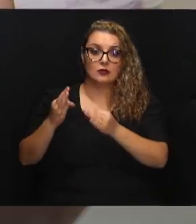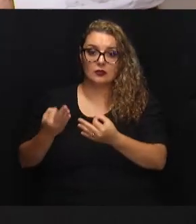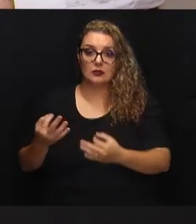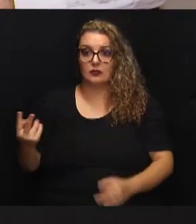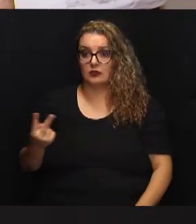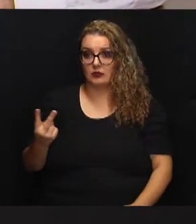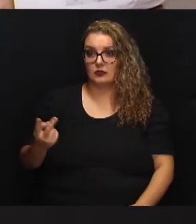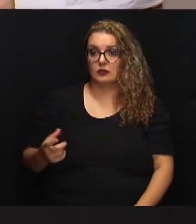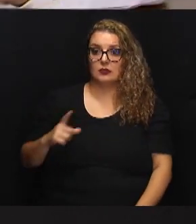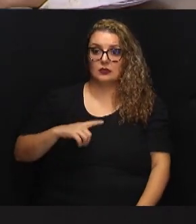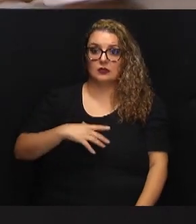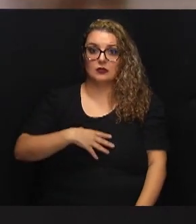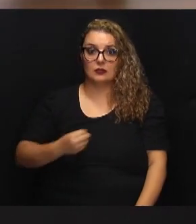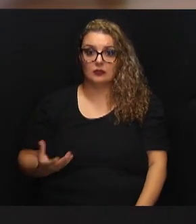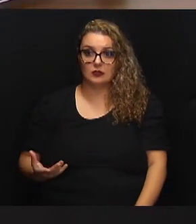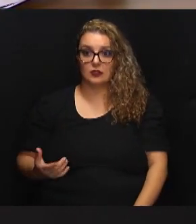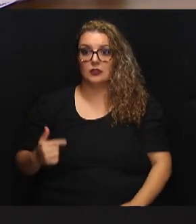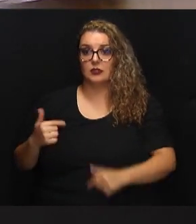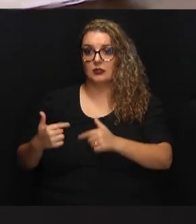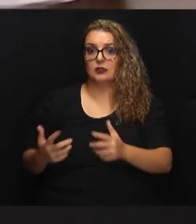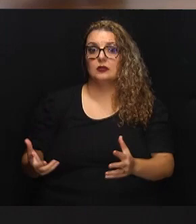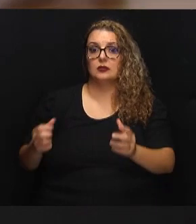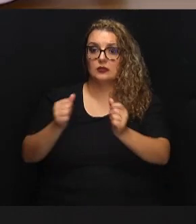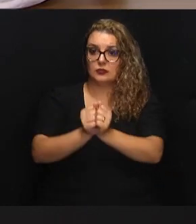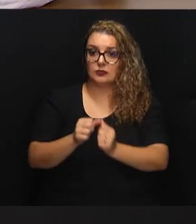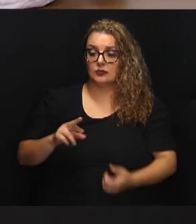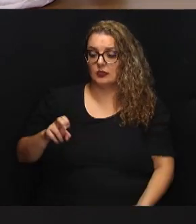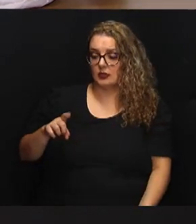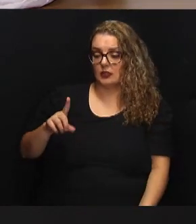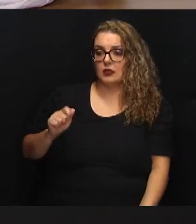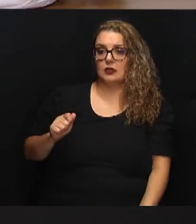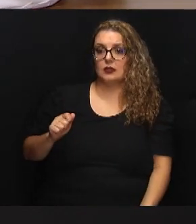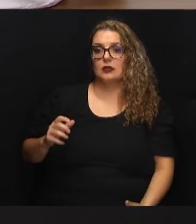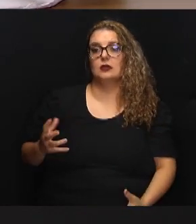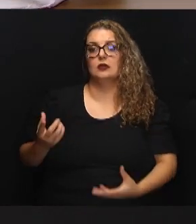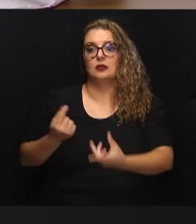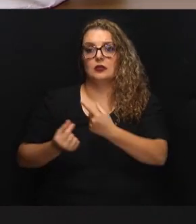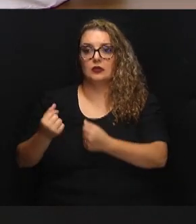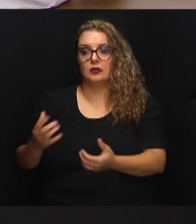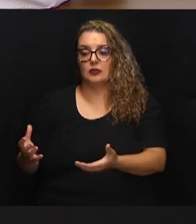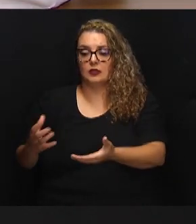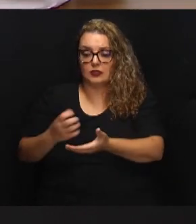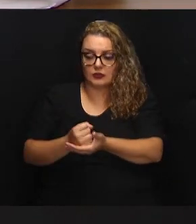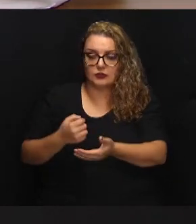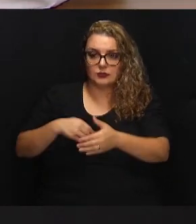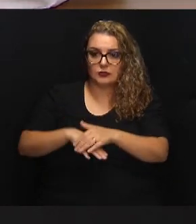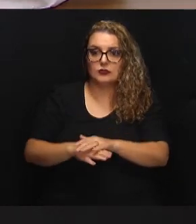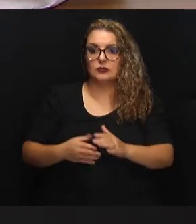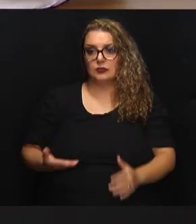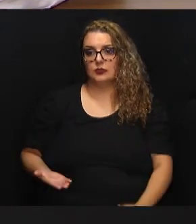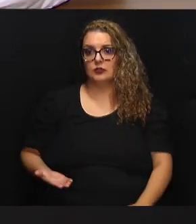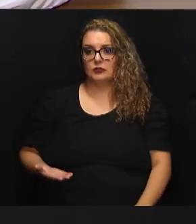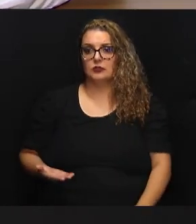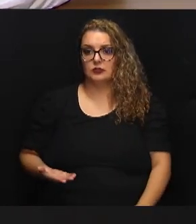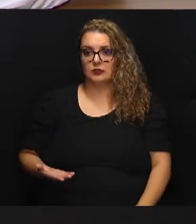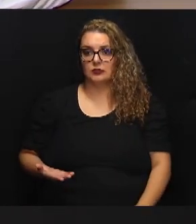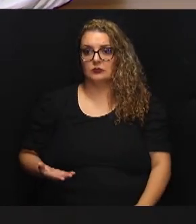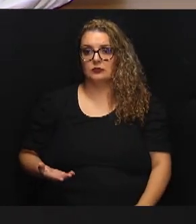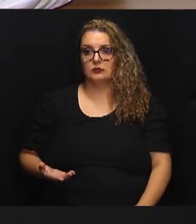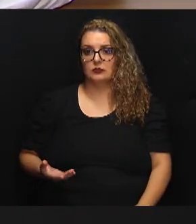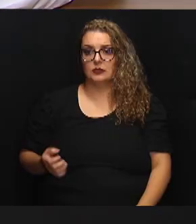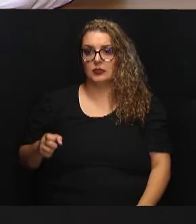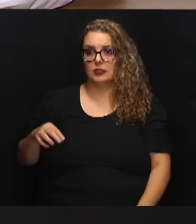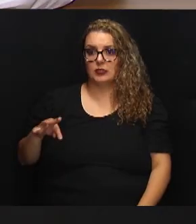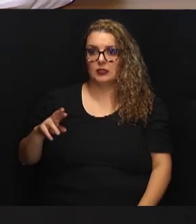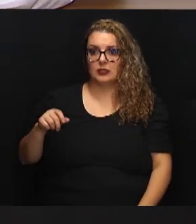lá um filho, alguém que já trabalha, que possa compor a renda, consegue juntar um recurso para poder dar essa entrada, né, essa parcela